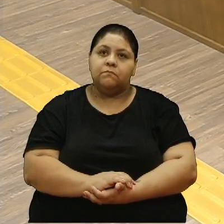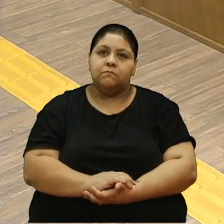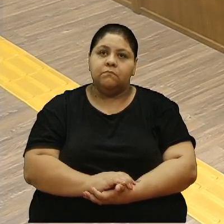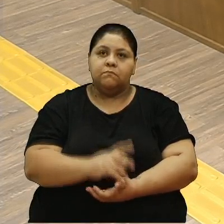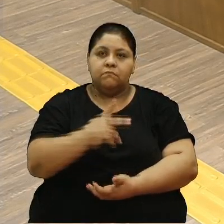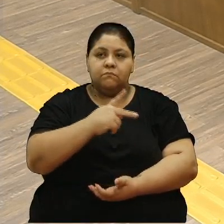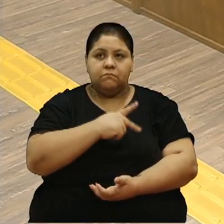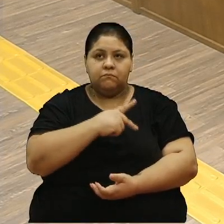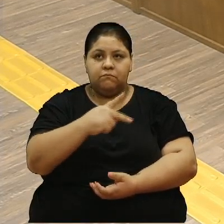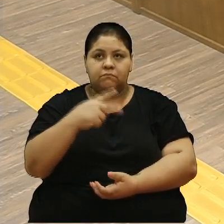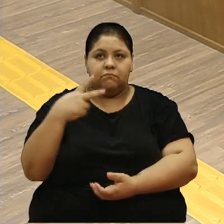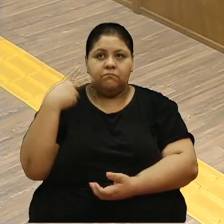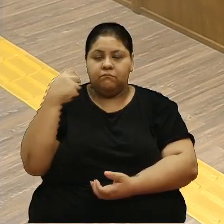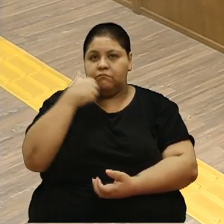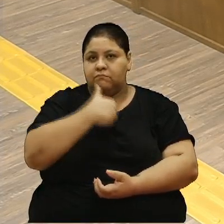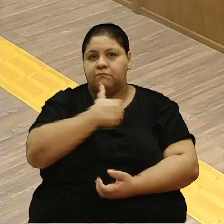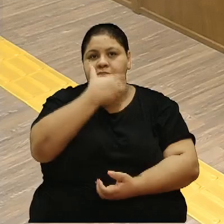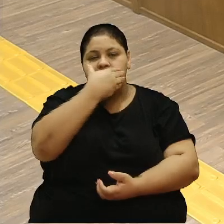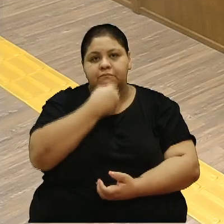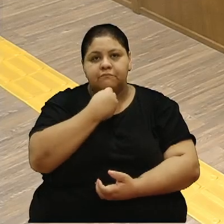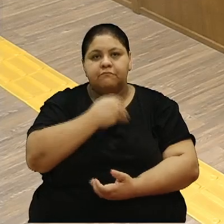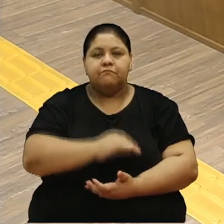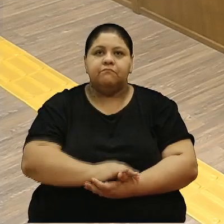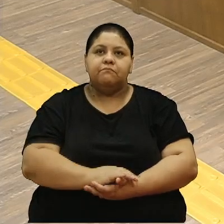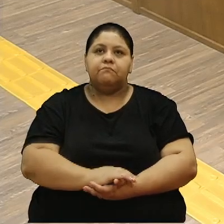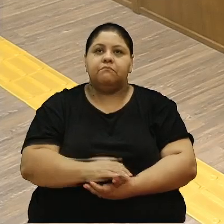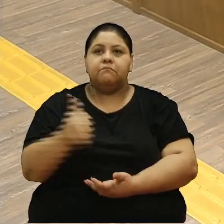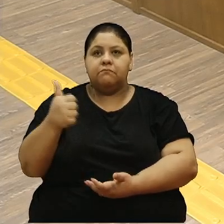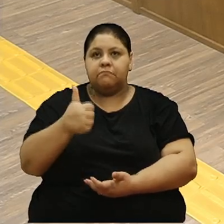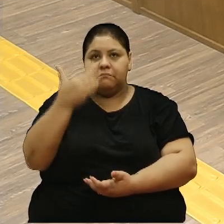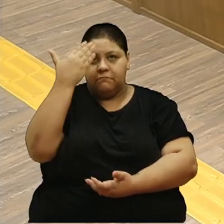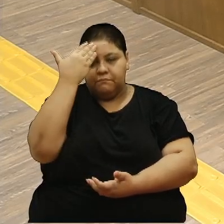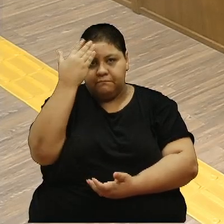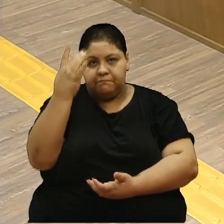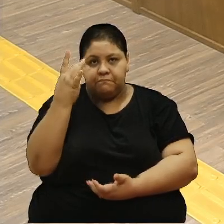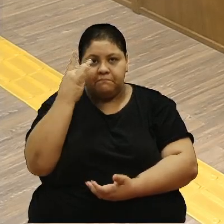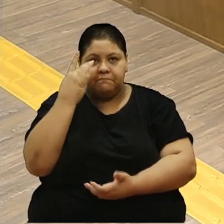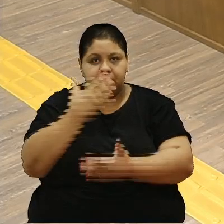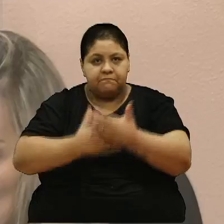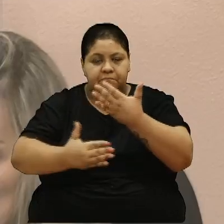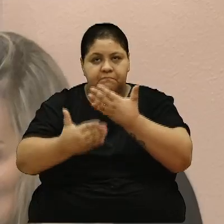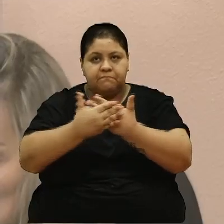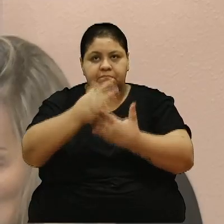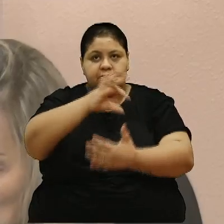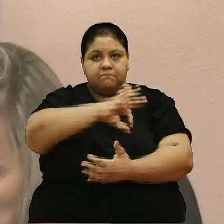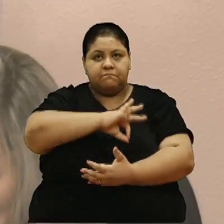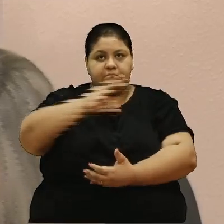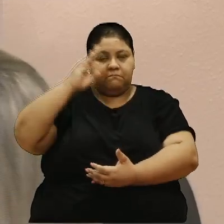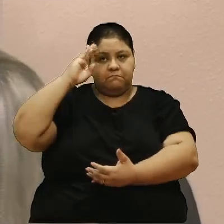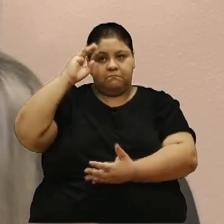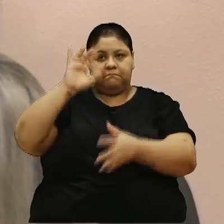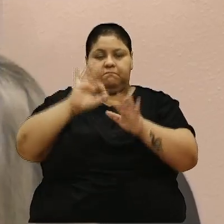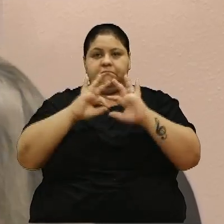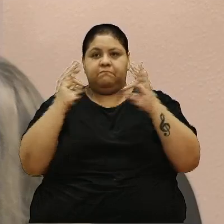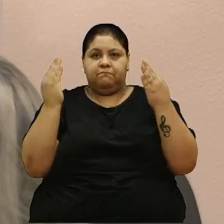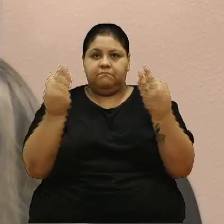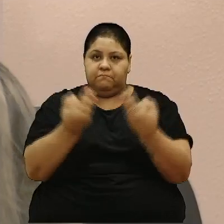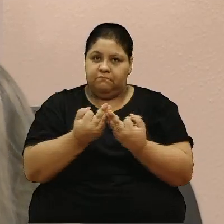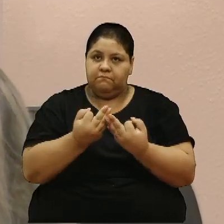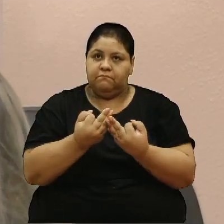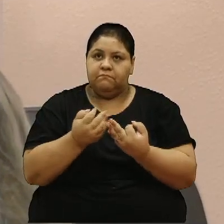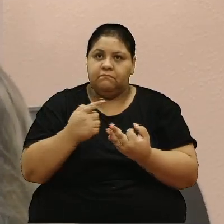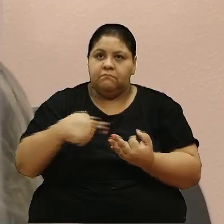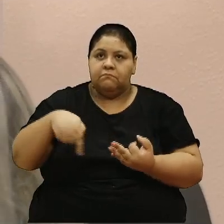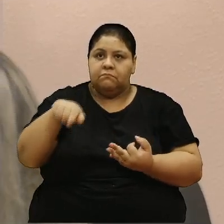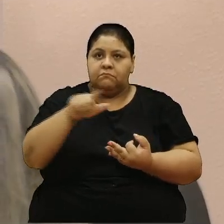Senhor presidente, senhoras e senhores vereadores, primeiramente agradecer a presença de todos os policiais militares, familiares, do